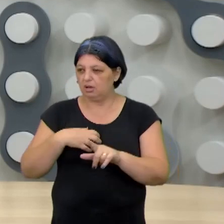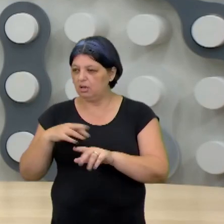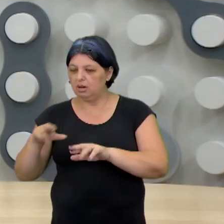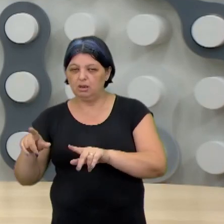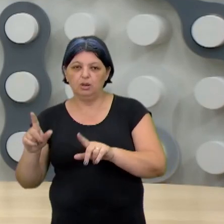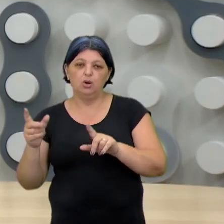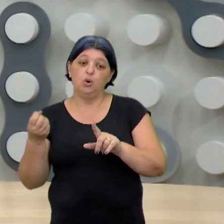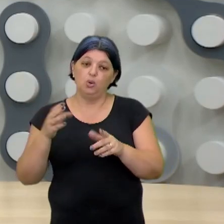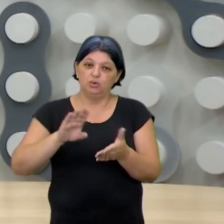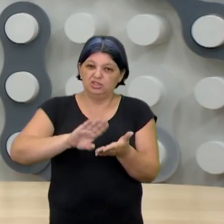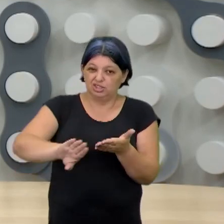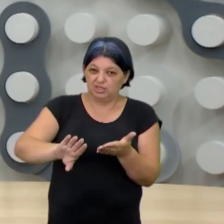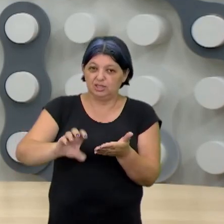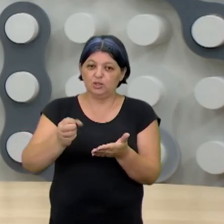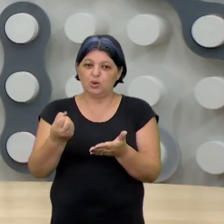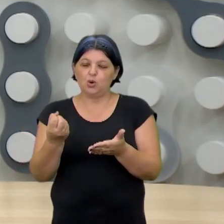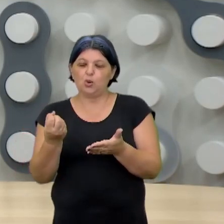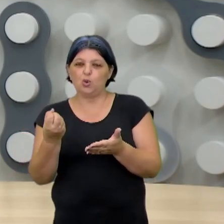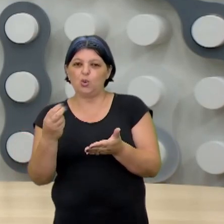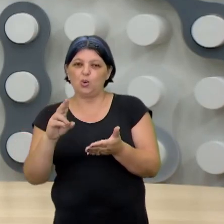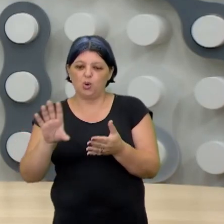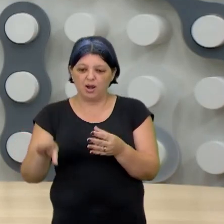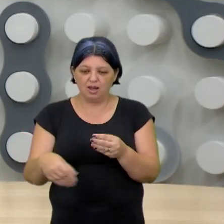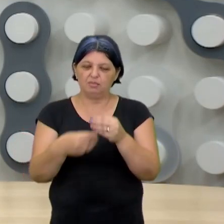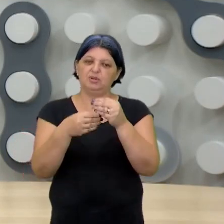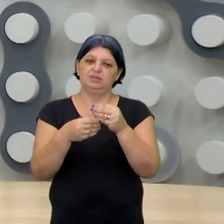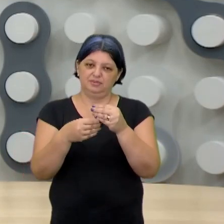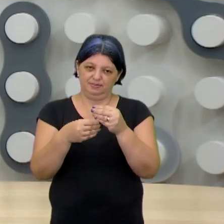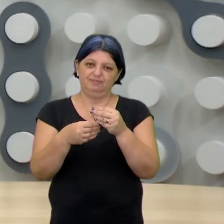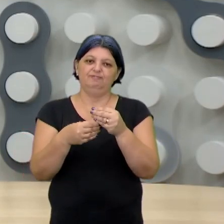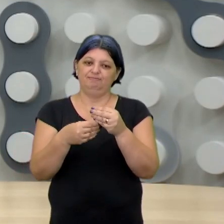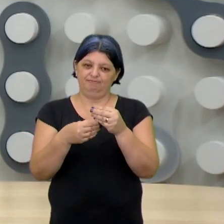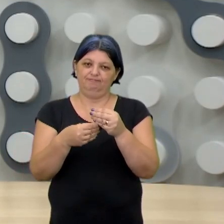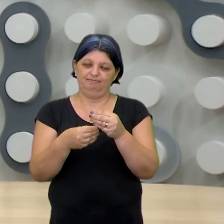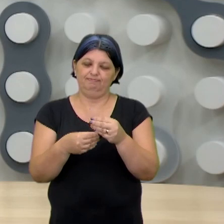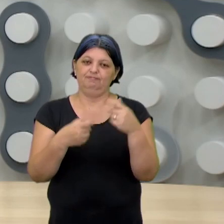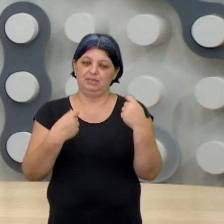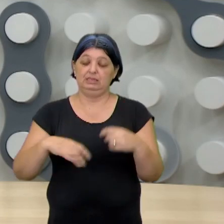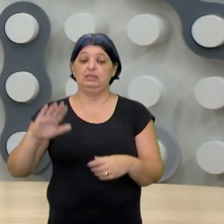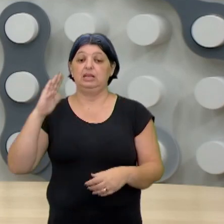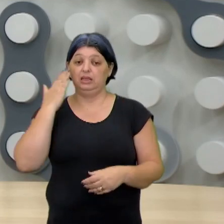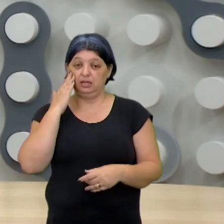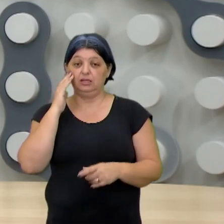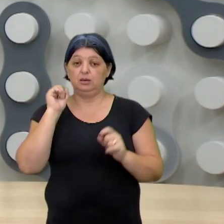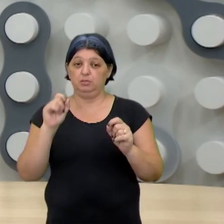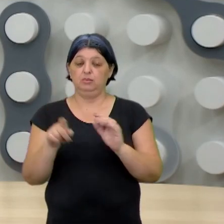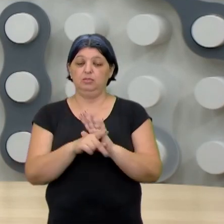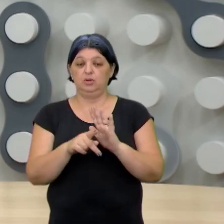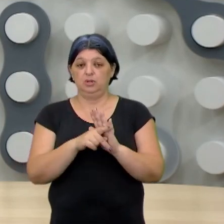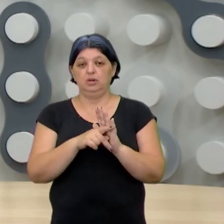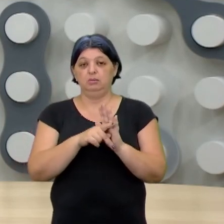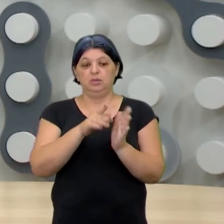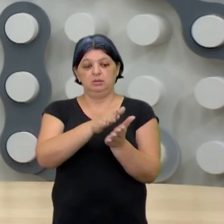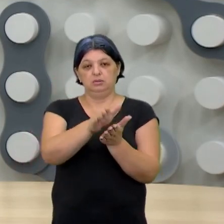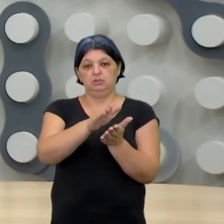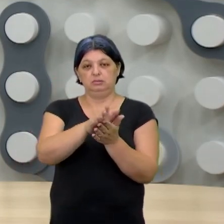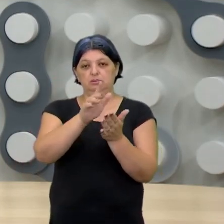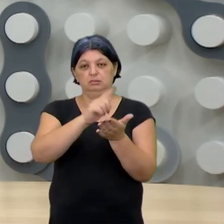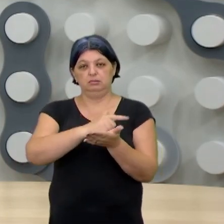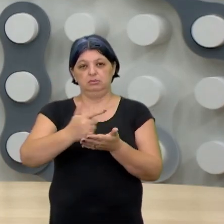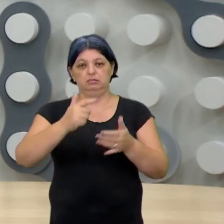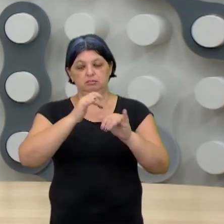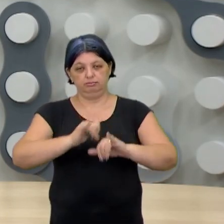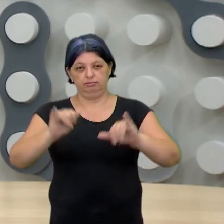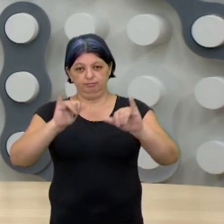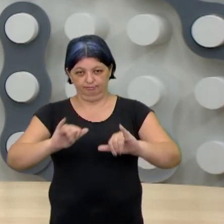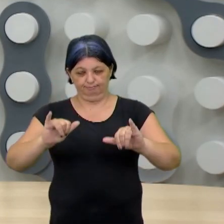é subtraída, ou é escancarada. Então, tudo isso são tendências que fazem parte da linha editorial e está ligado ao